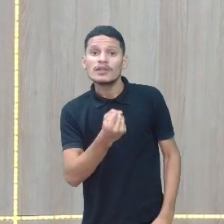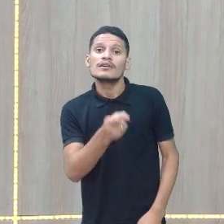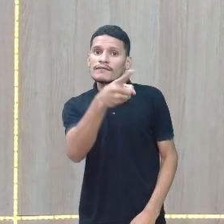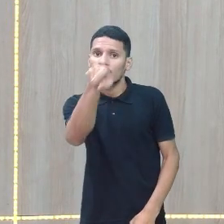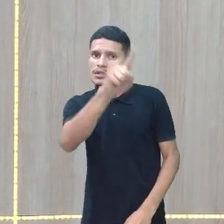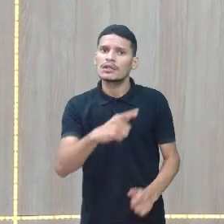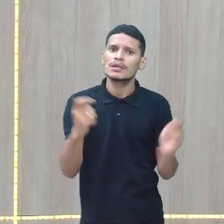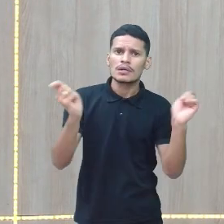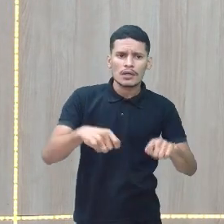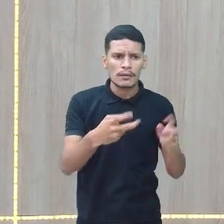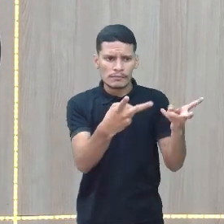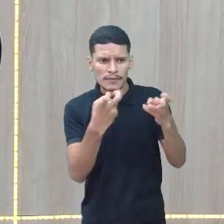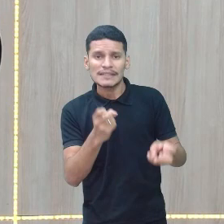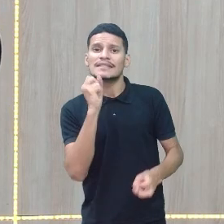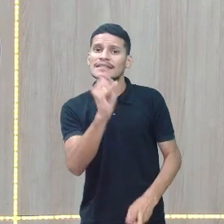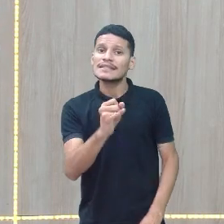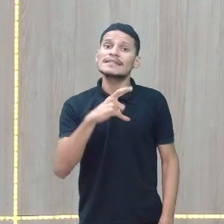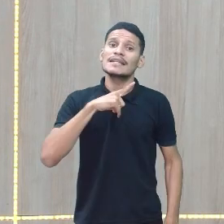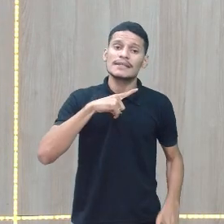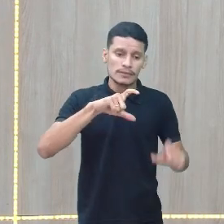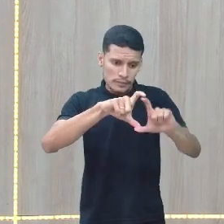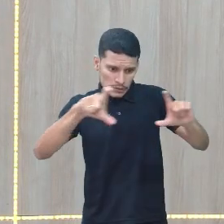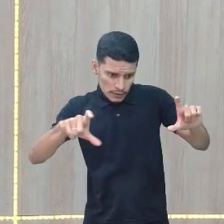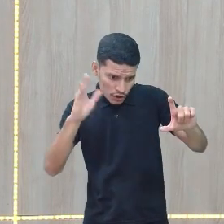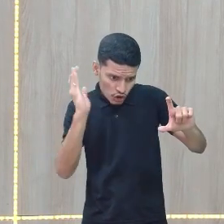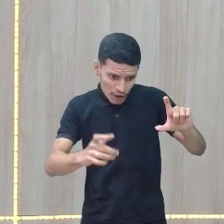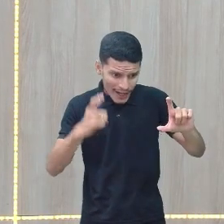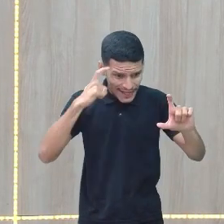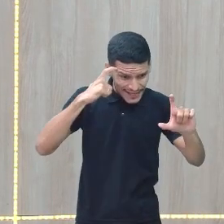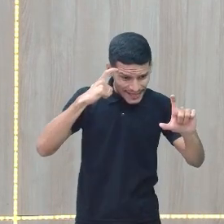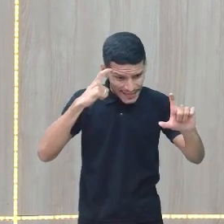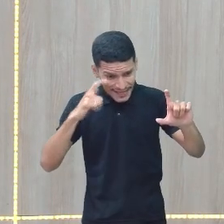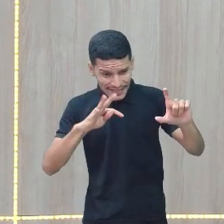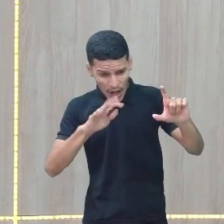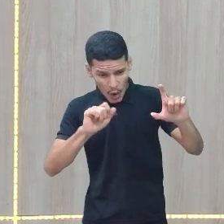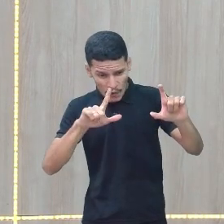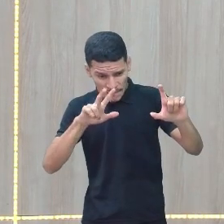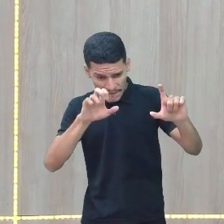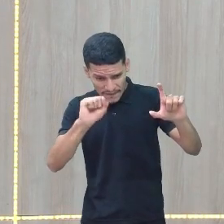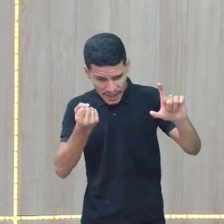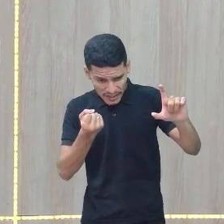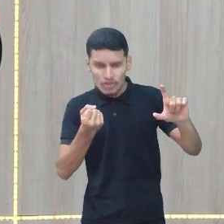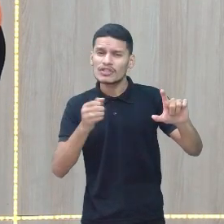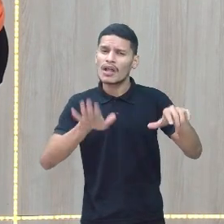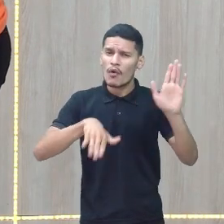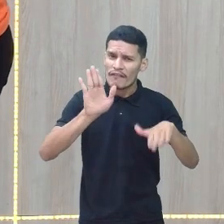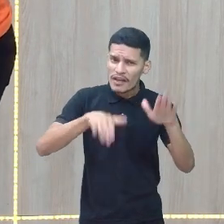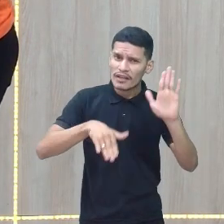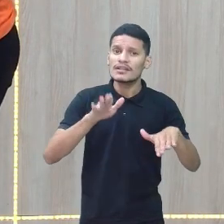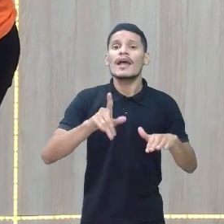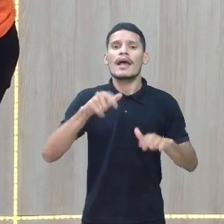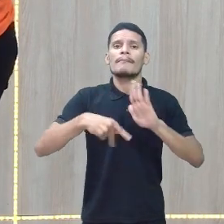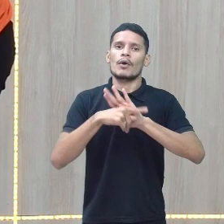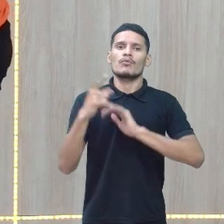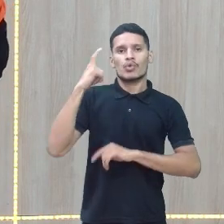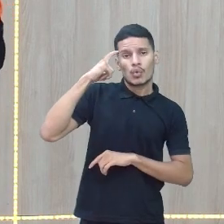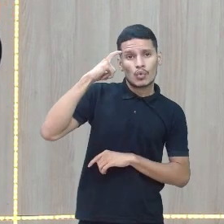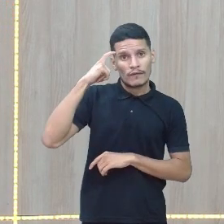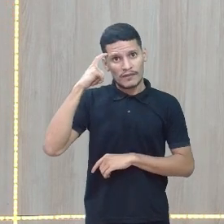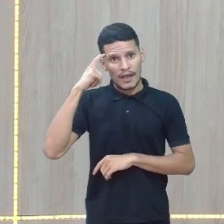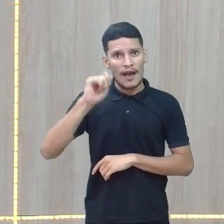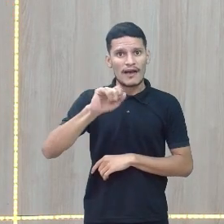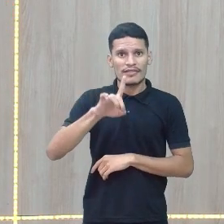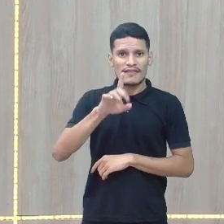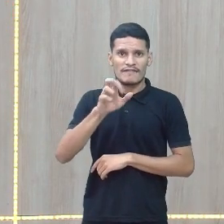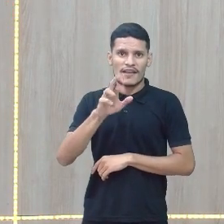se tem lá a oração, você vai perceber que talvez representa esse advérbio de dúvida, não é?